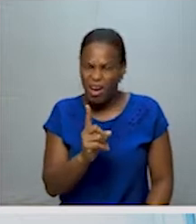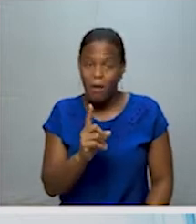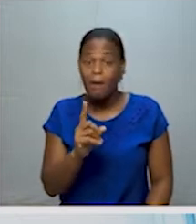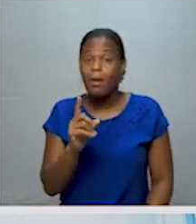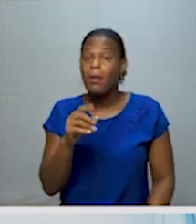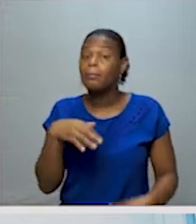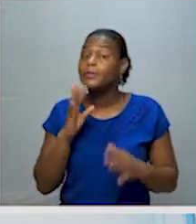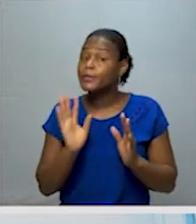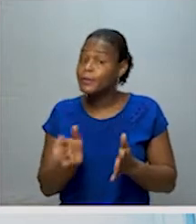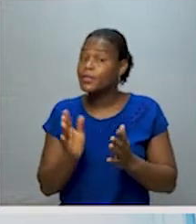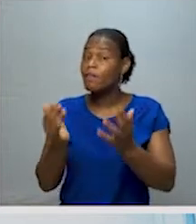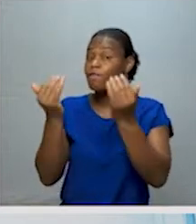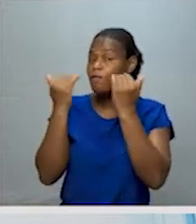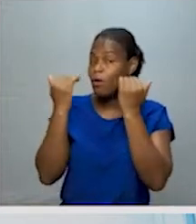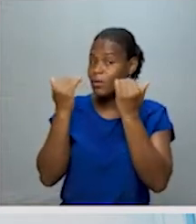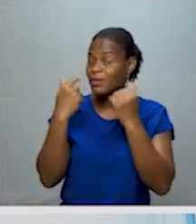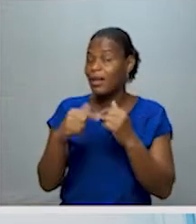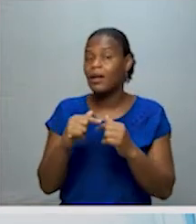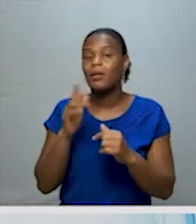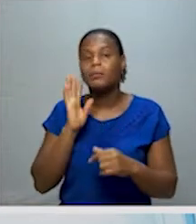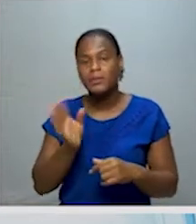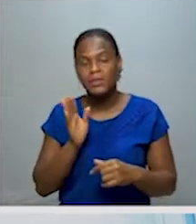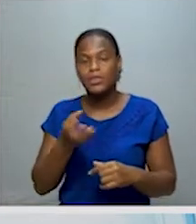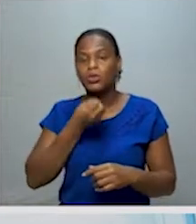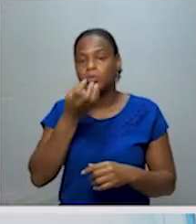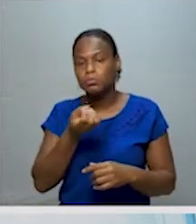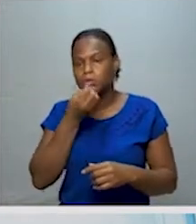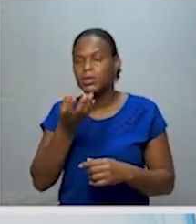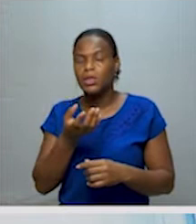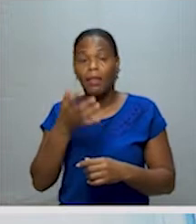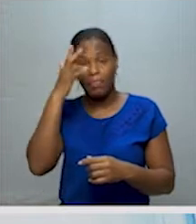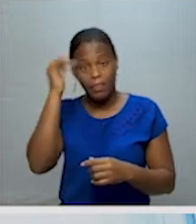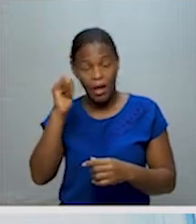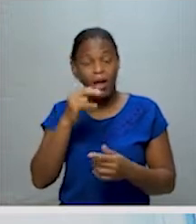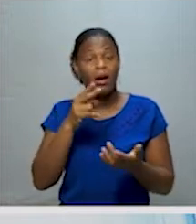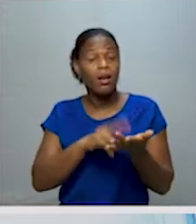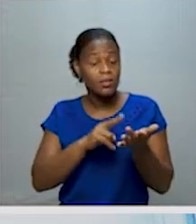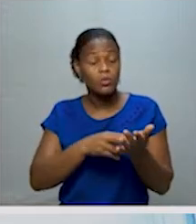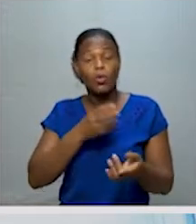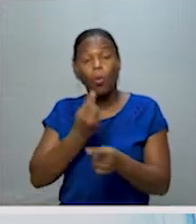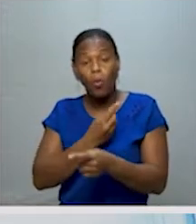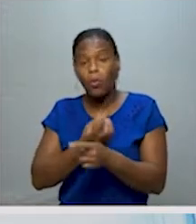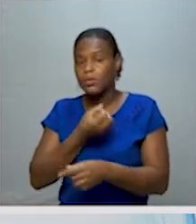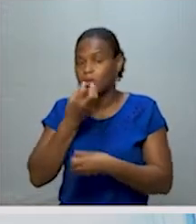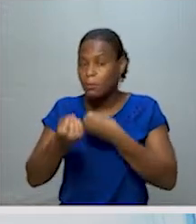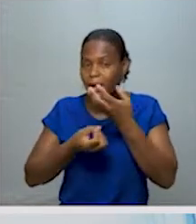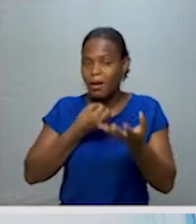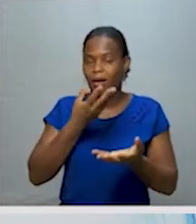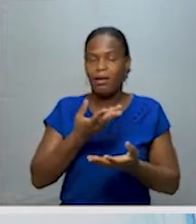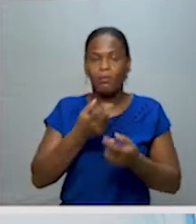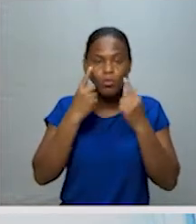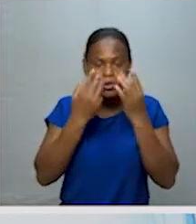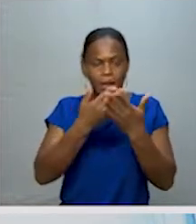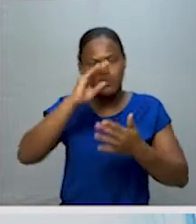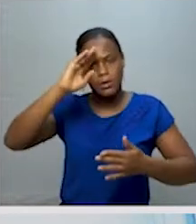É munirem de informações, munirem de argumentos, razões para explicar as coisas. Mostrar que